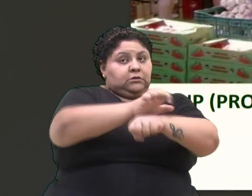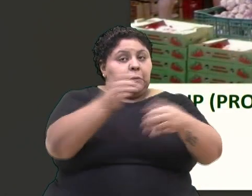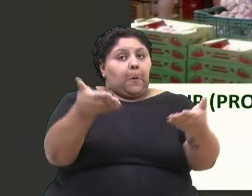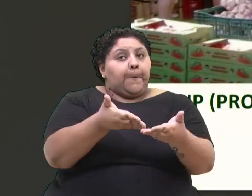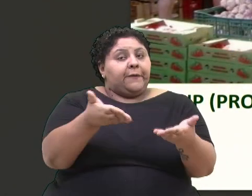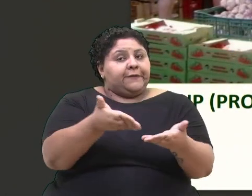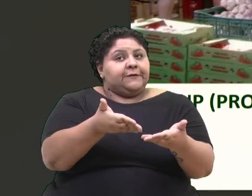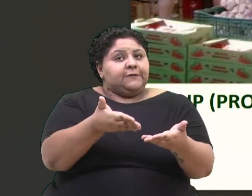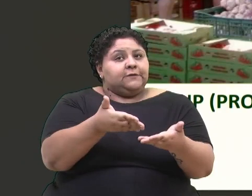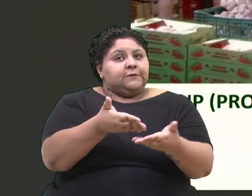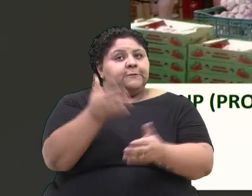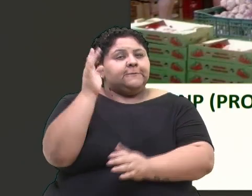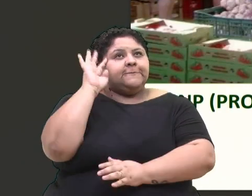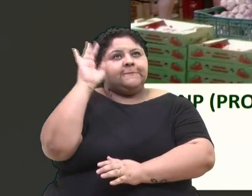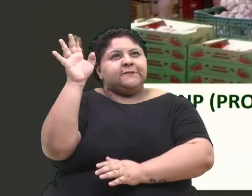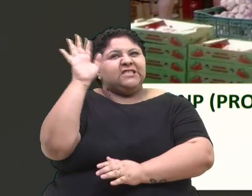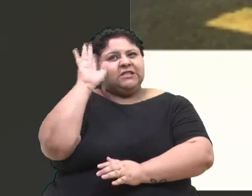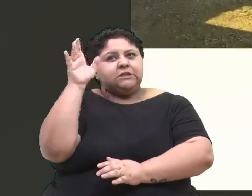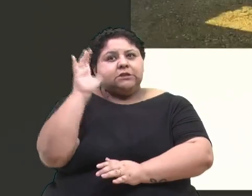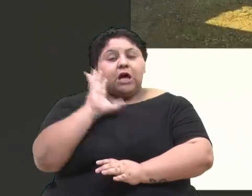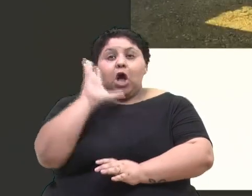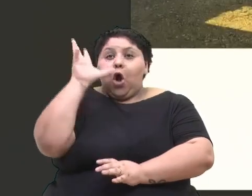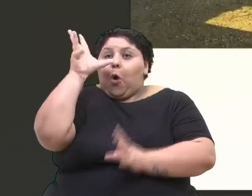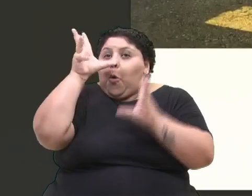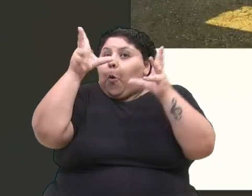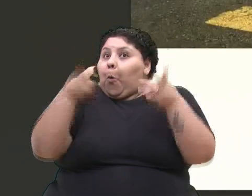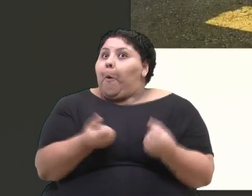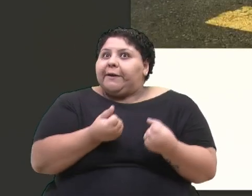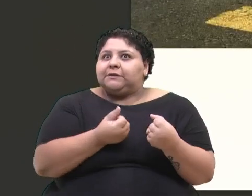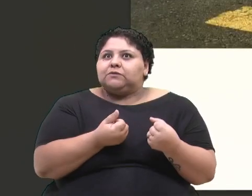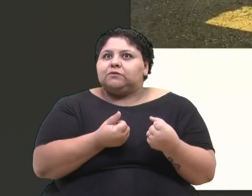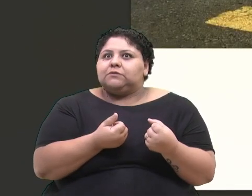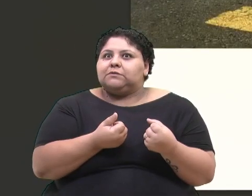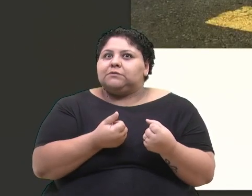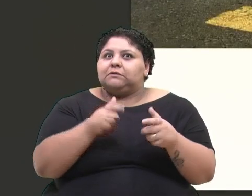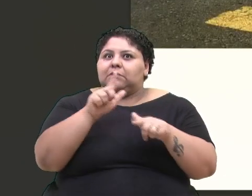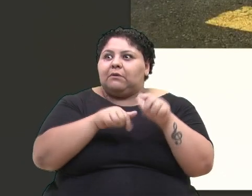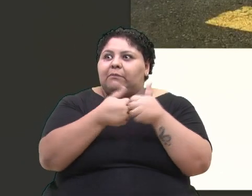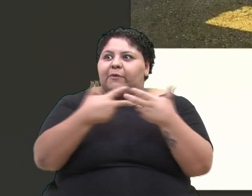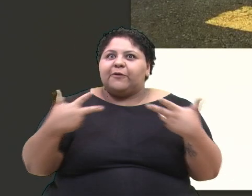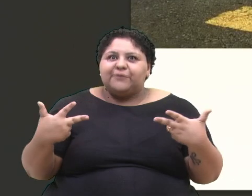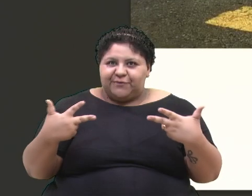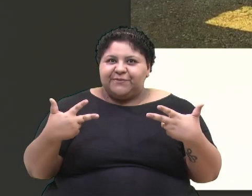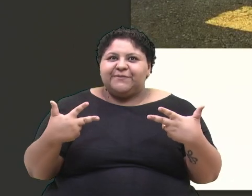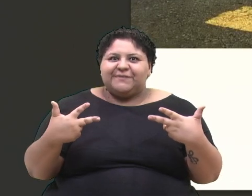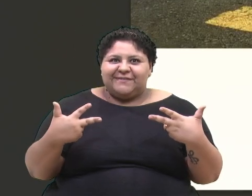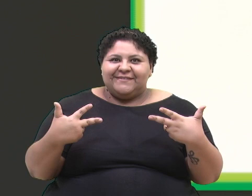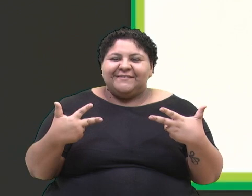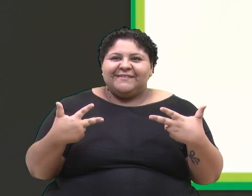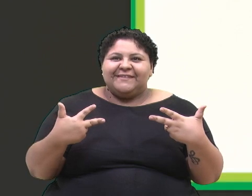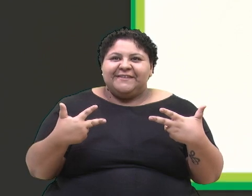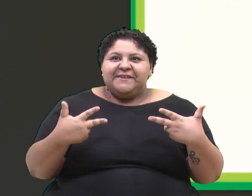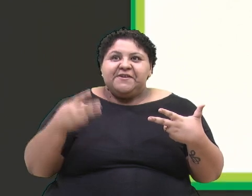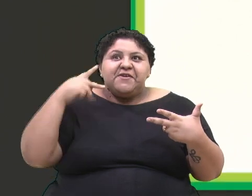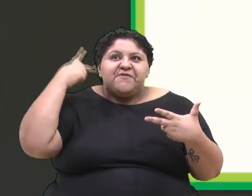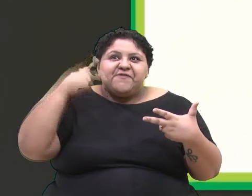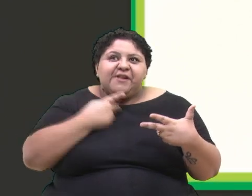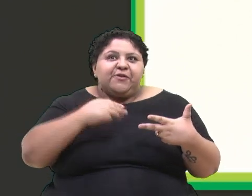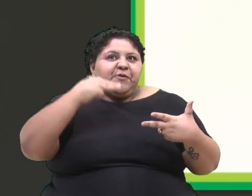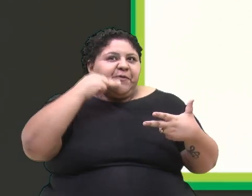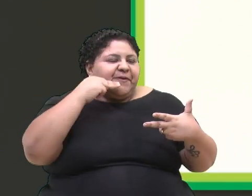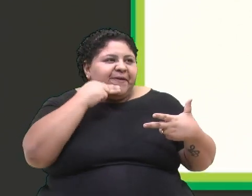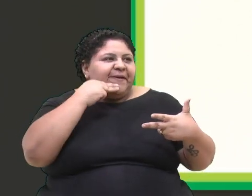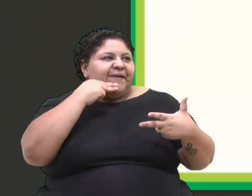não imagina a quantidade de produtos que o vereador Bressan, enfim, Marisol, que passa dentro